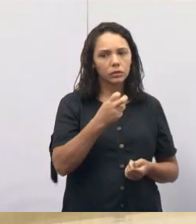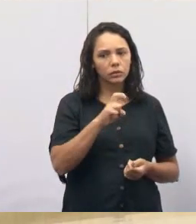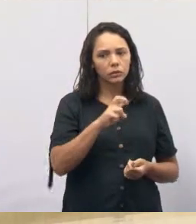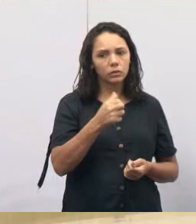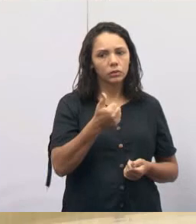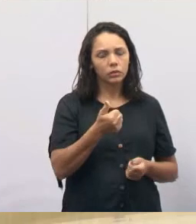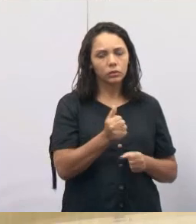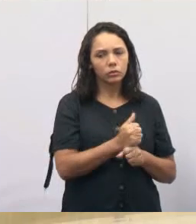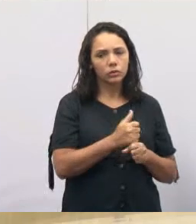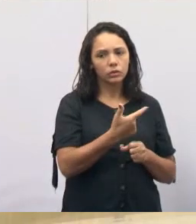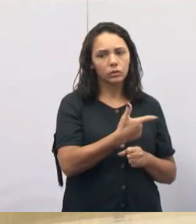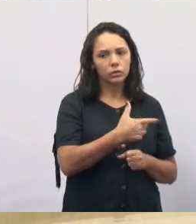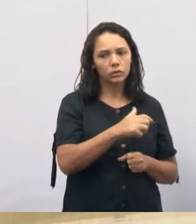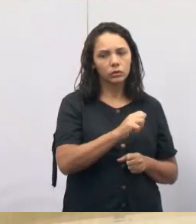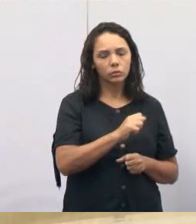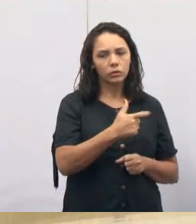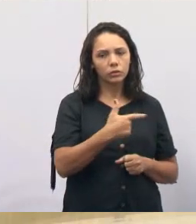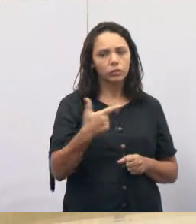151/2022. Sim.